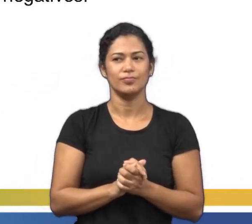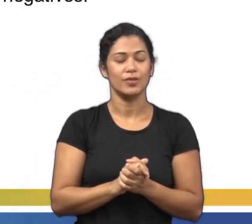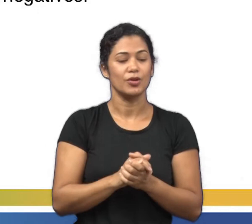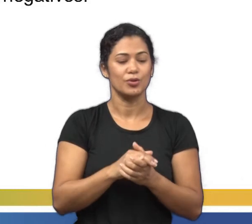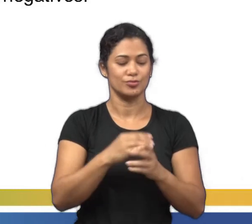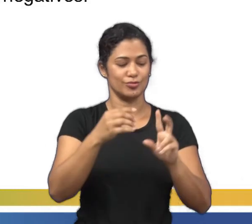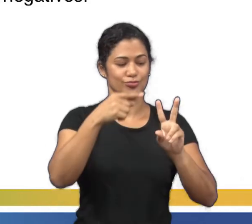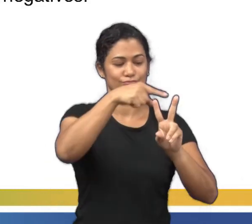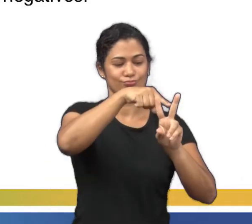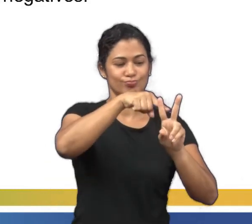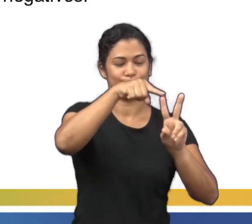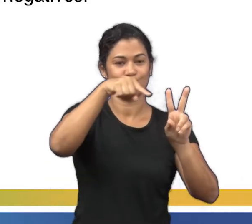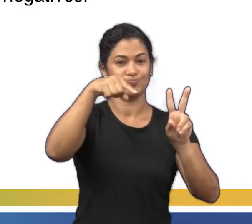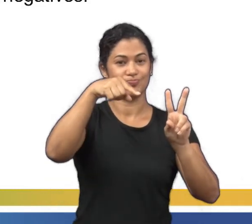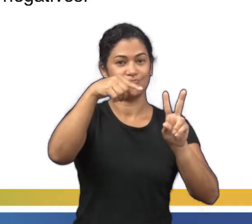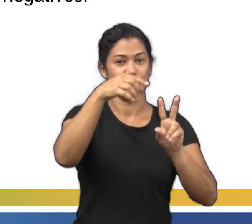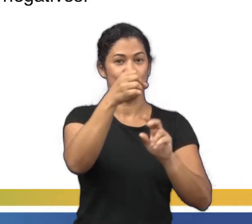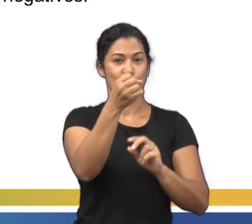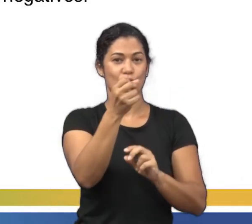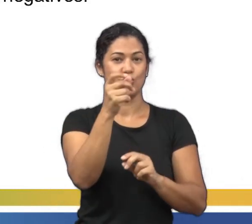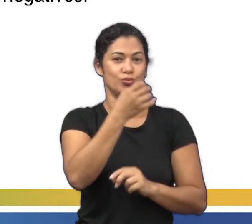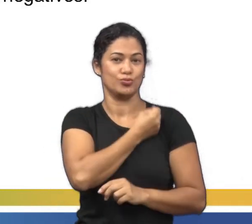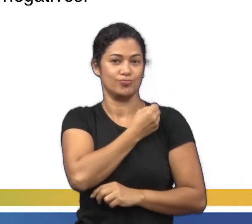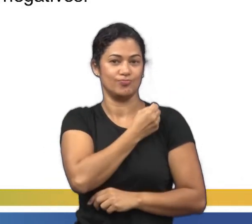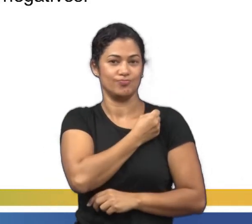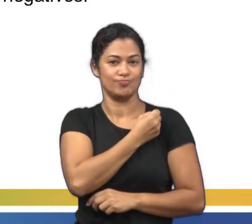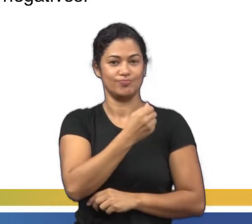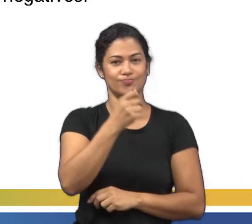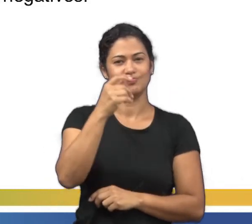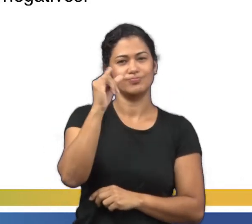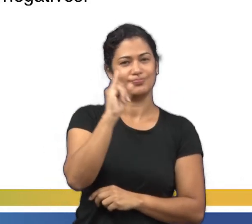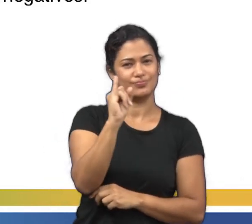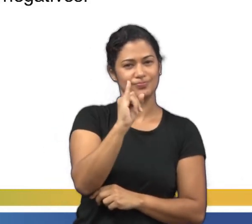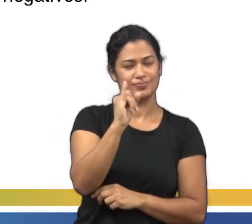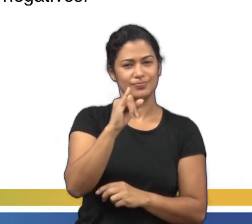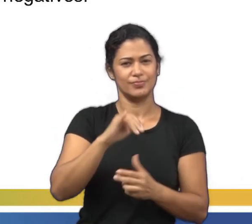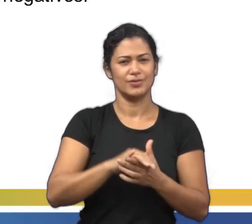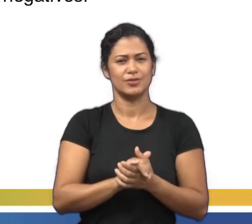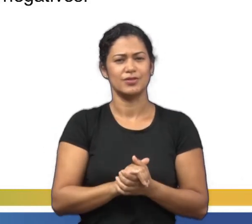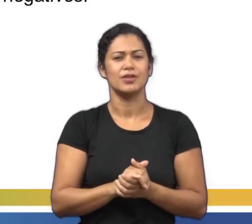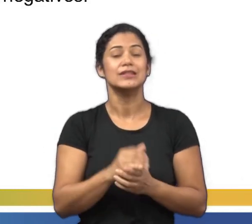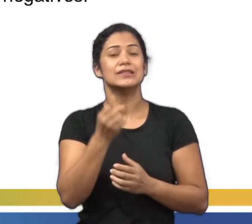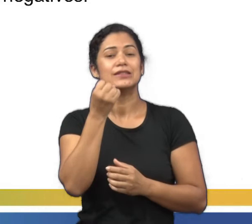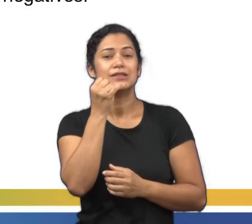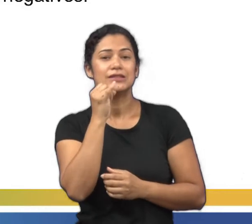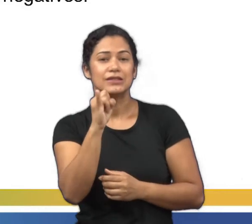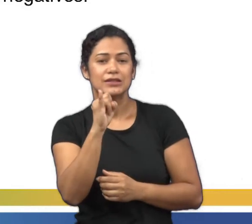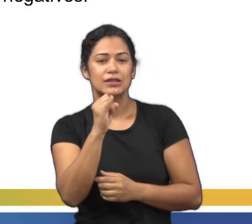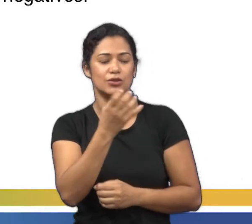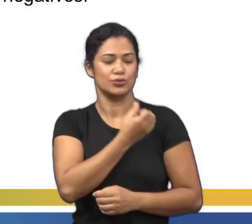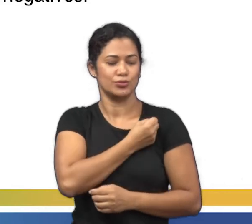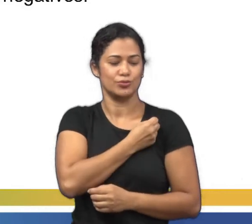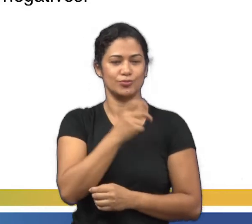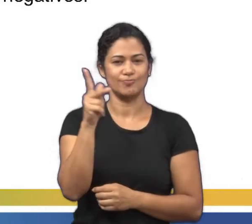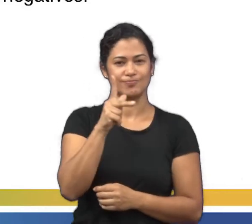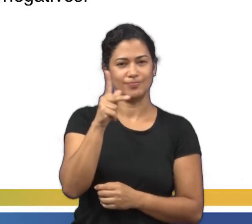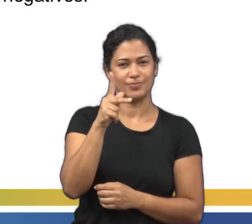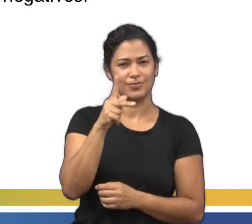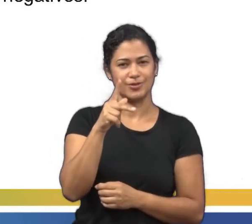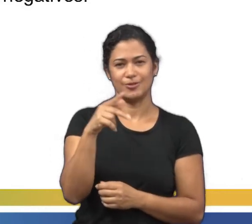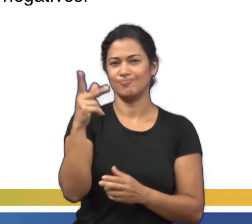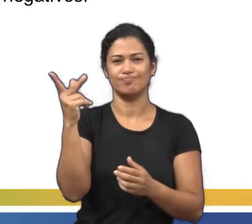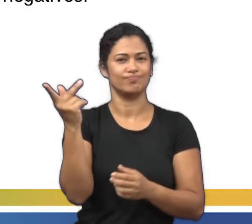eu tenho solução, tá? Então, quando for par, não existe para os números inteiros negativos em Z.